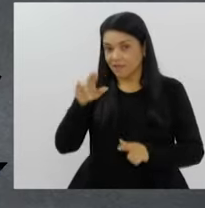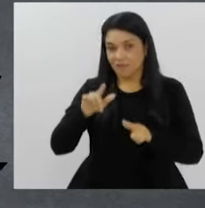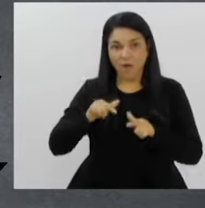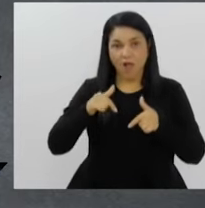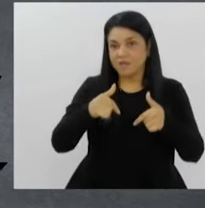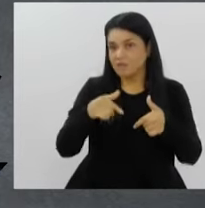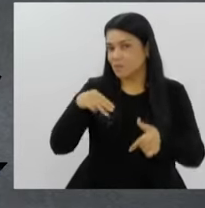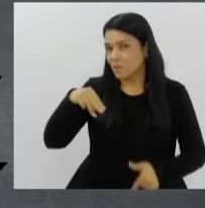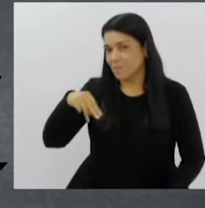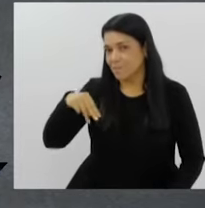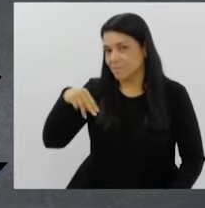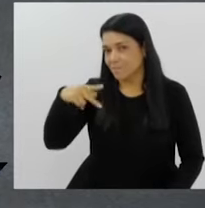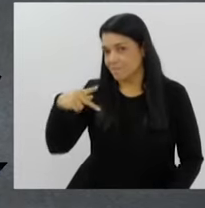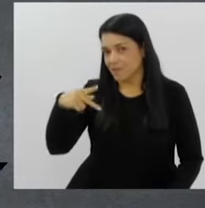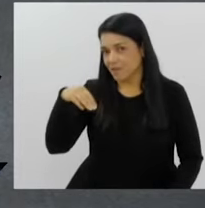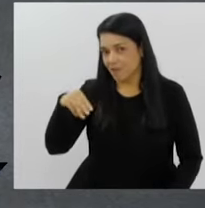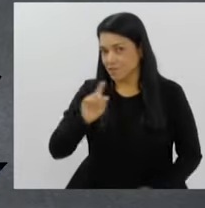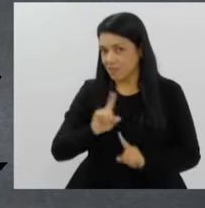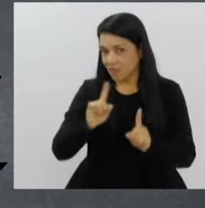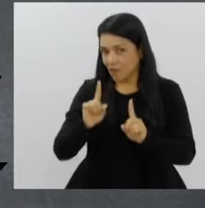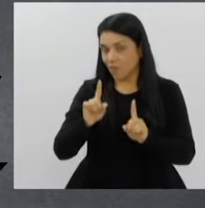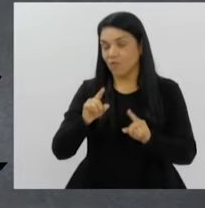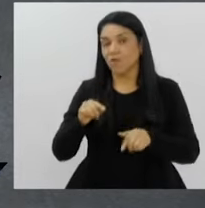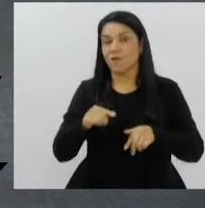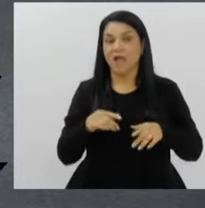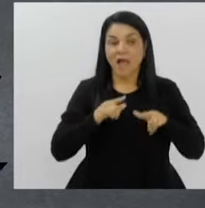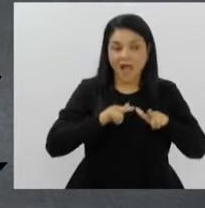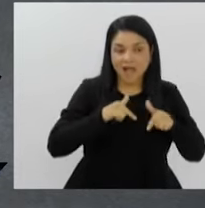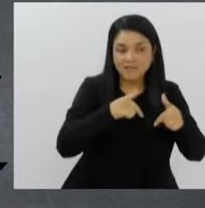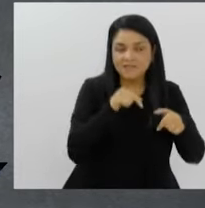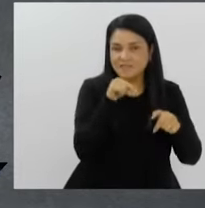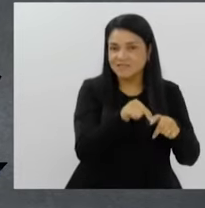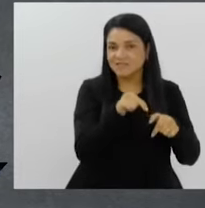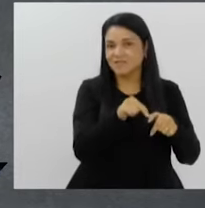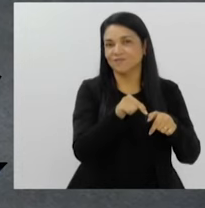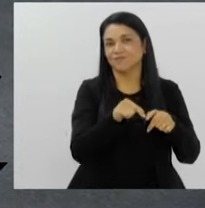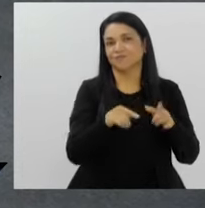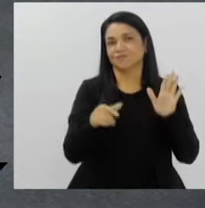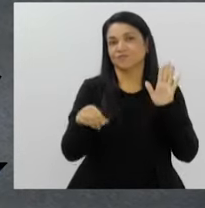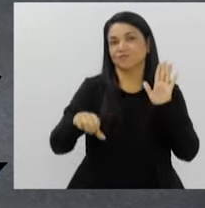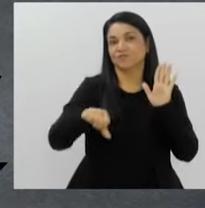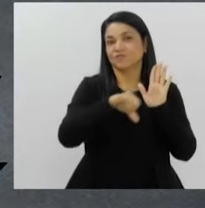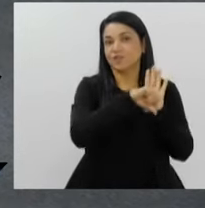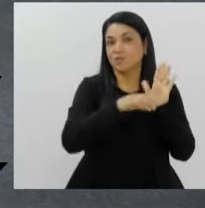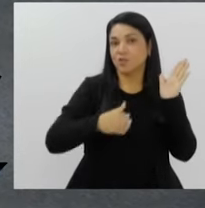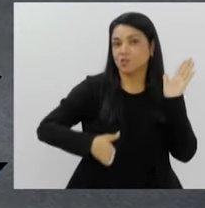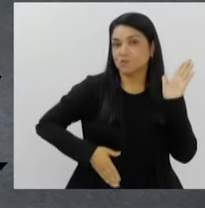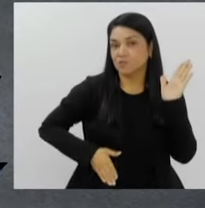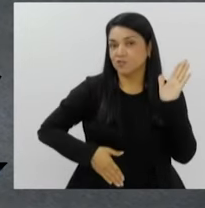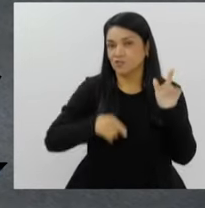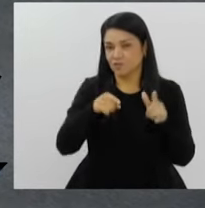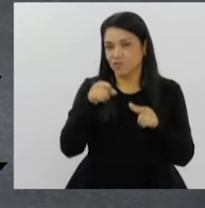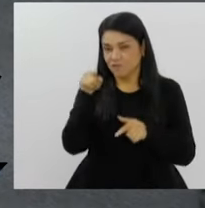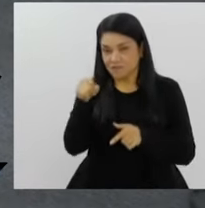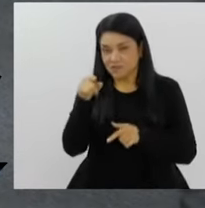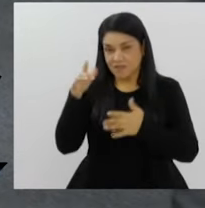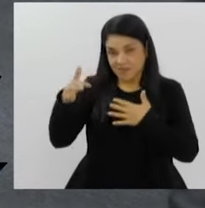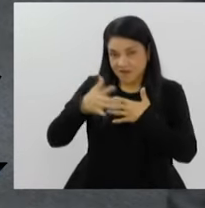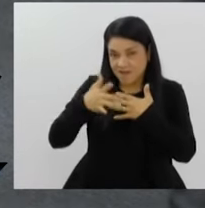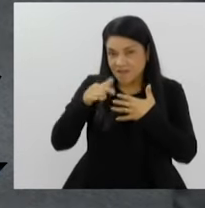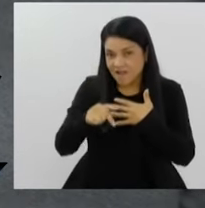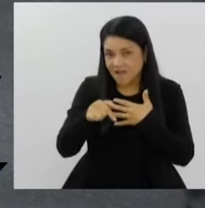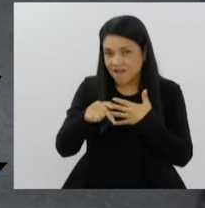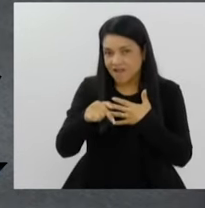dos bandidos. Daqui a pouco, aproveita que o plenário hoje é cedo, põe na RJTV, para de querer manipular, porque se você clicar